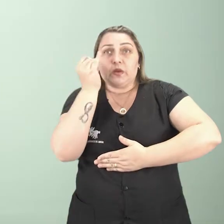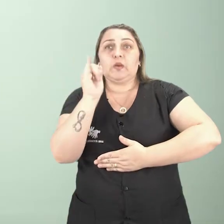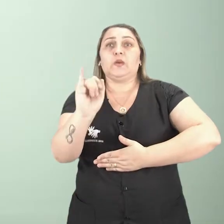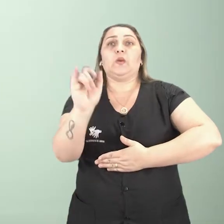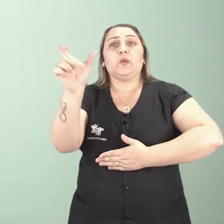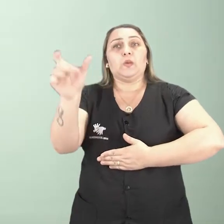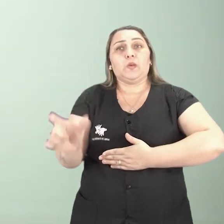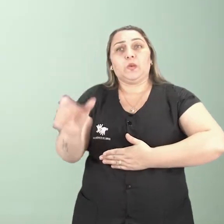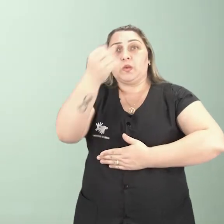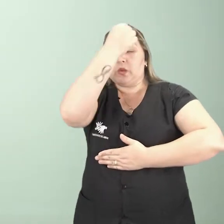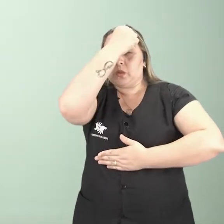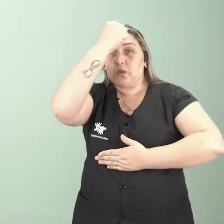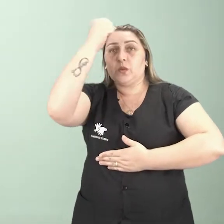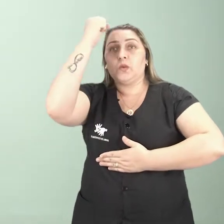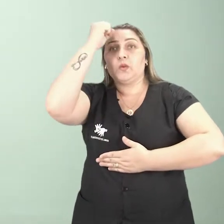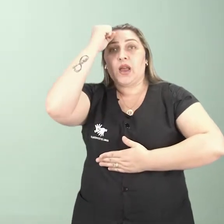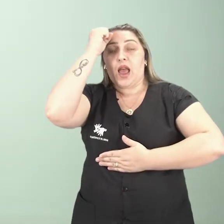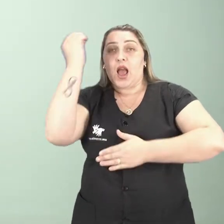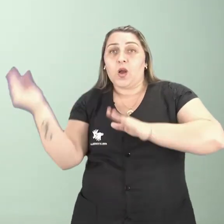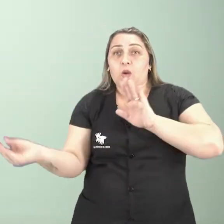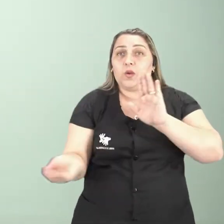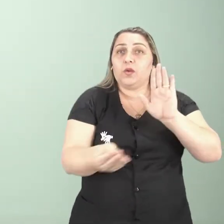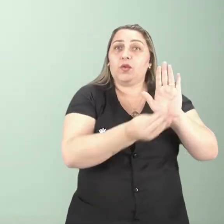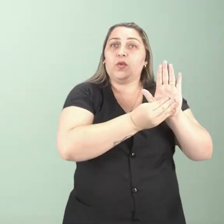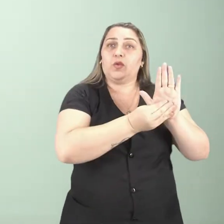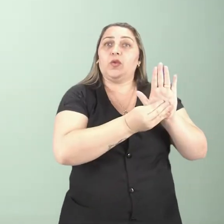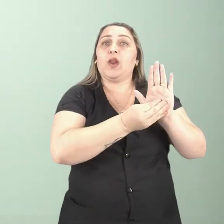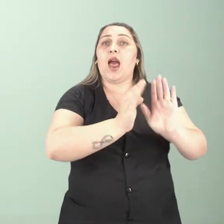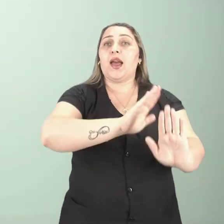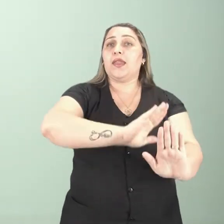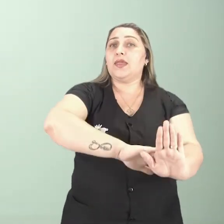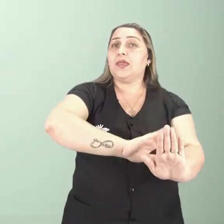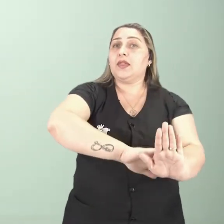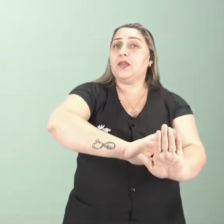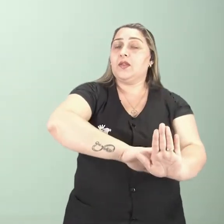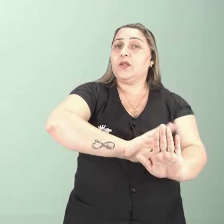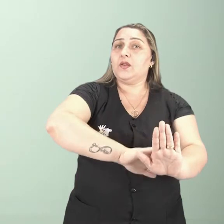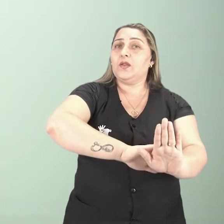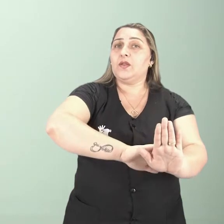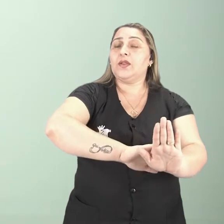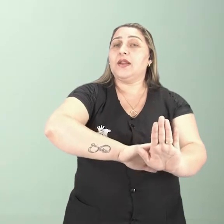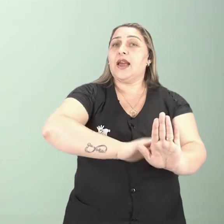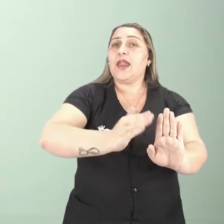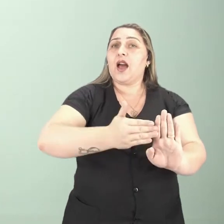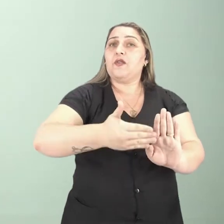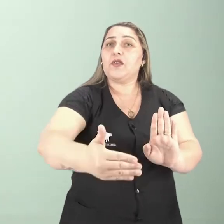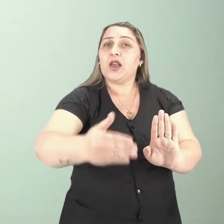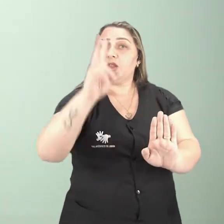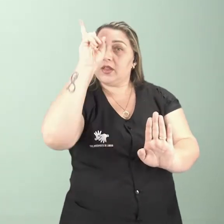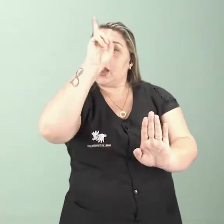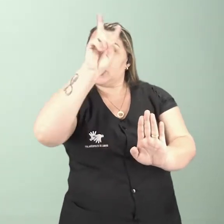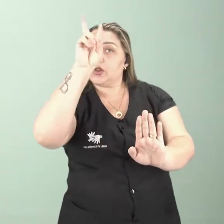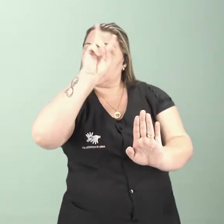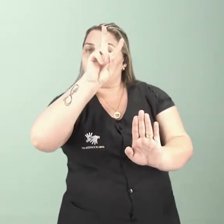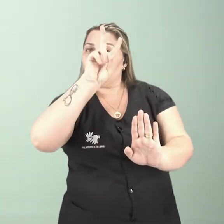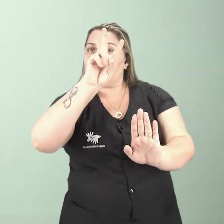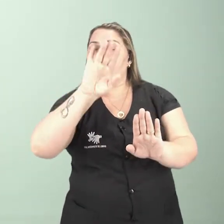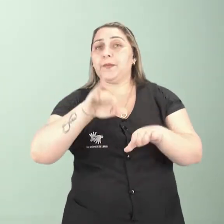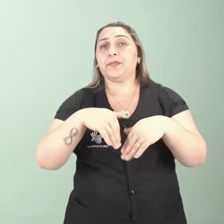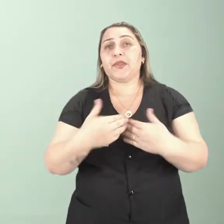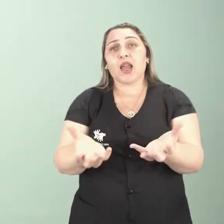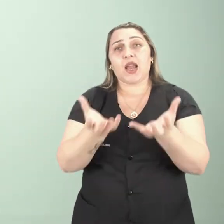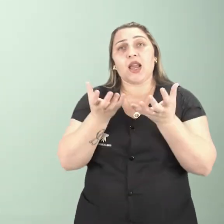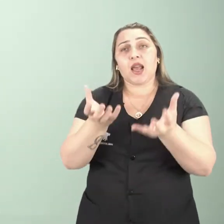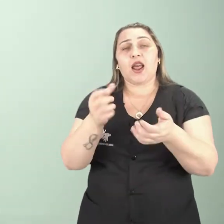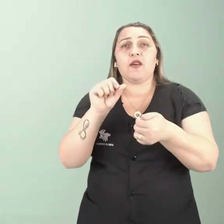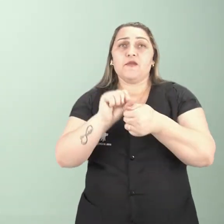os sociólogos, estavam colocando a ideologia à frente da história. Ou seja,